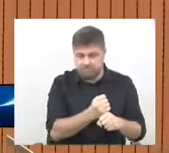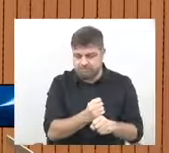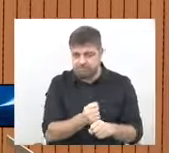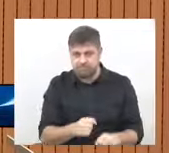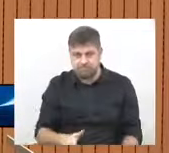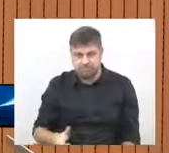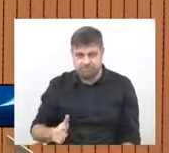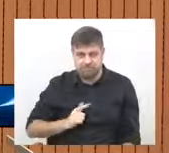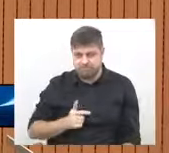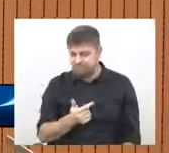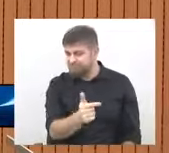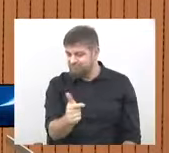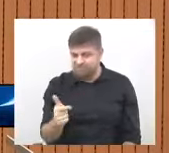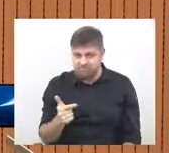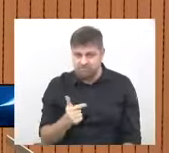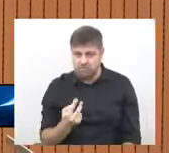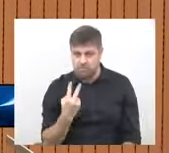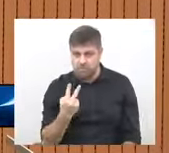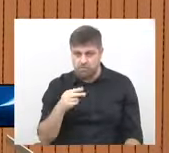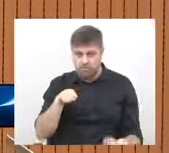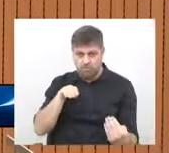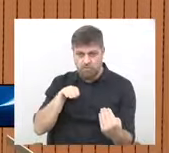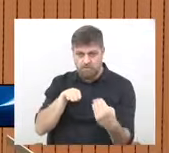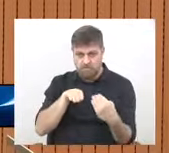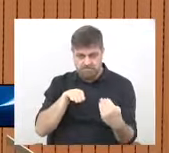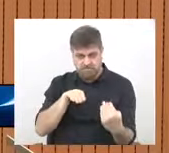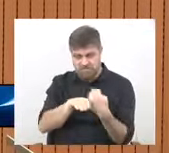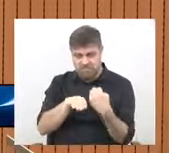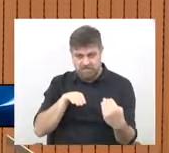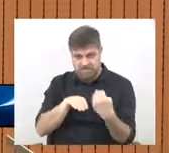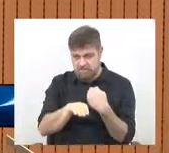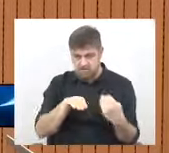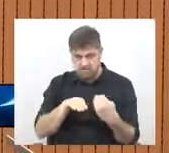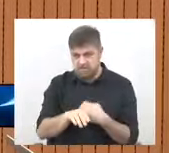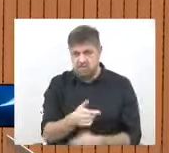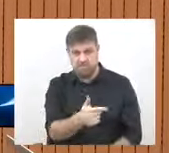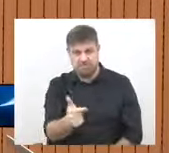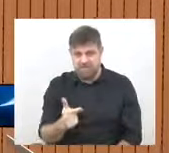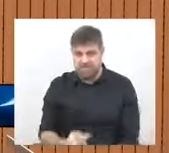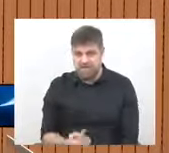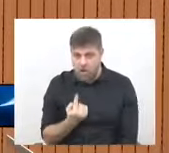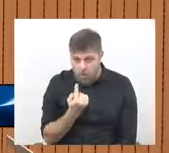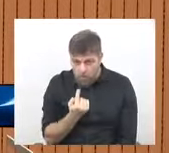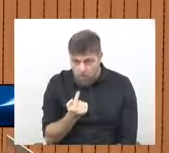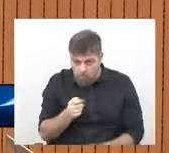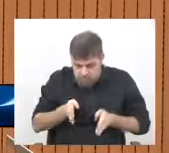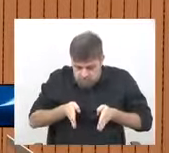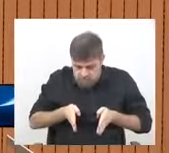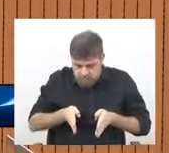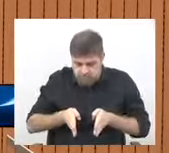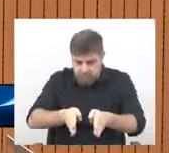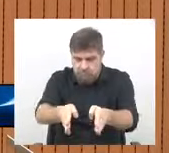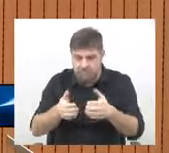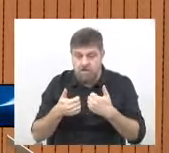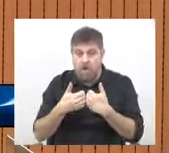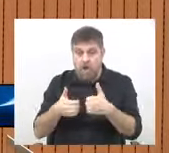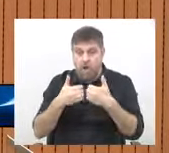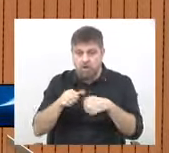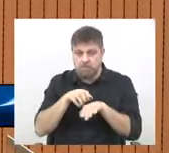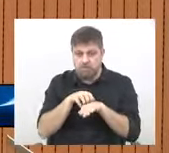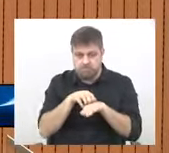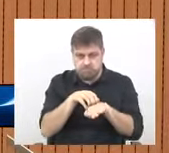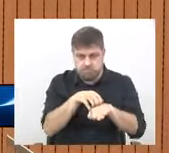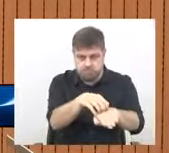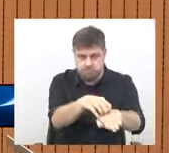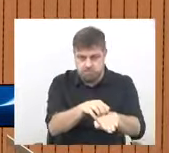e não terão duas faixas para os veículos comuns e uma faixa exclusiva. Terá apenas uma faixa para os ônibus e uma